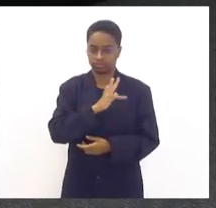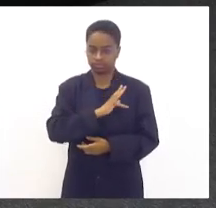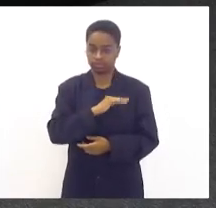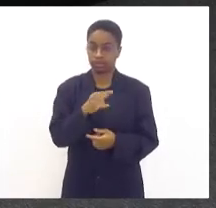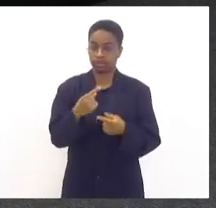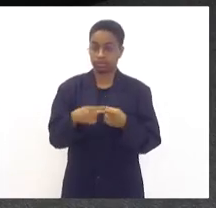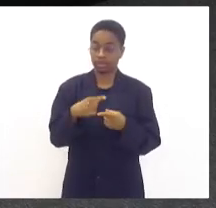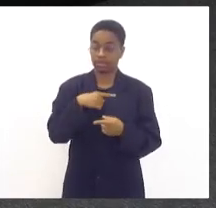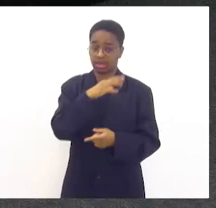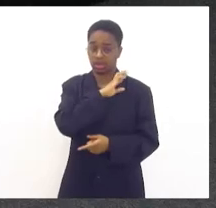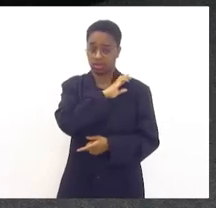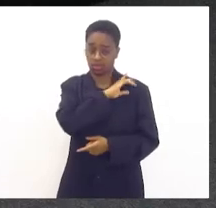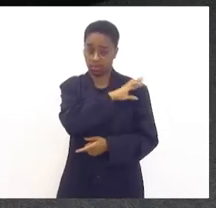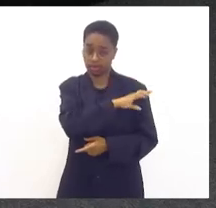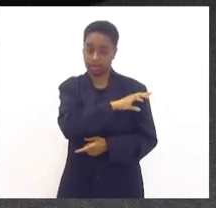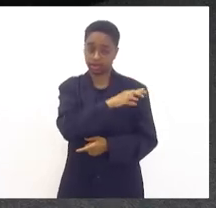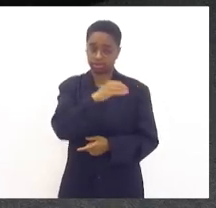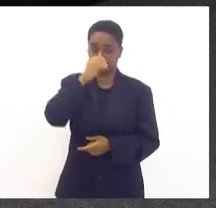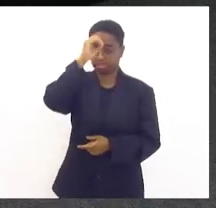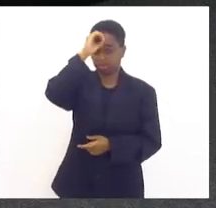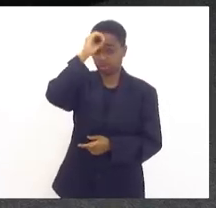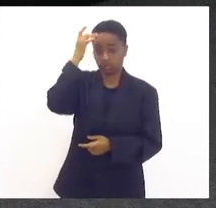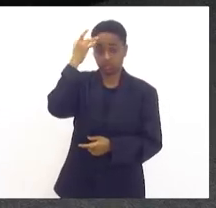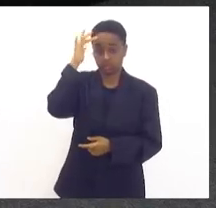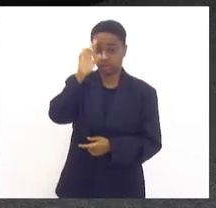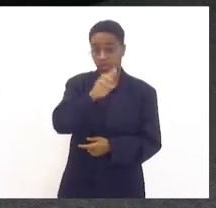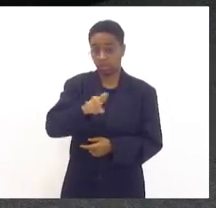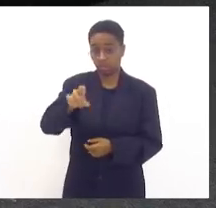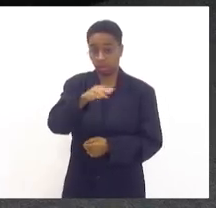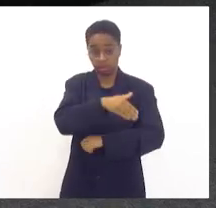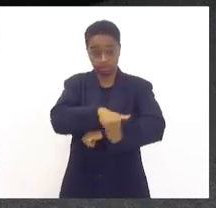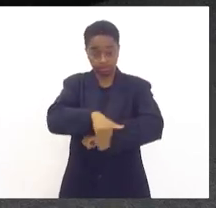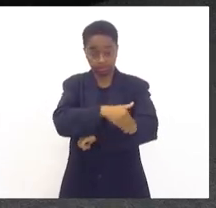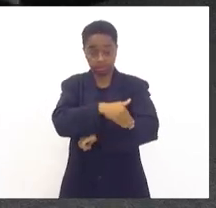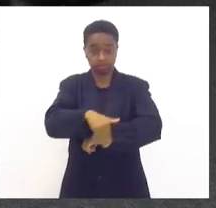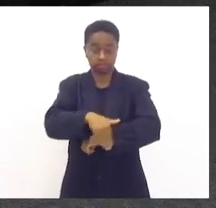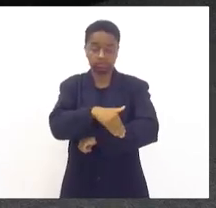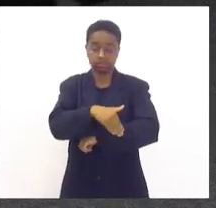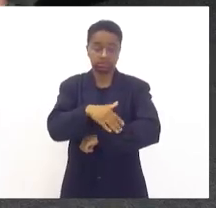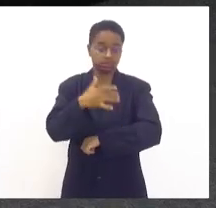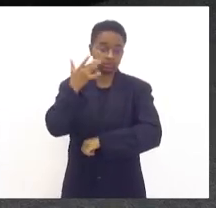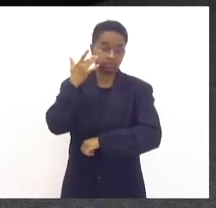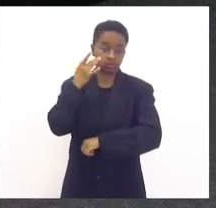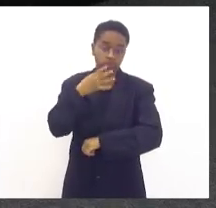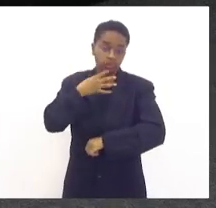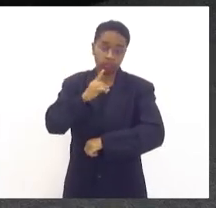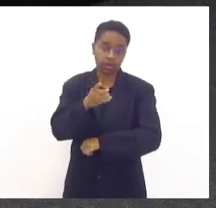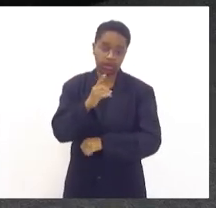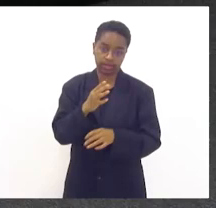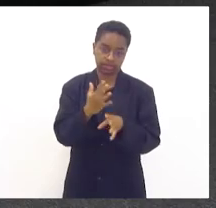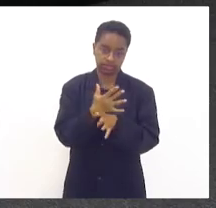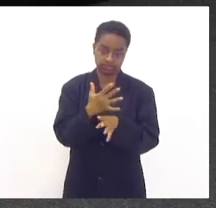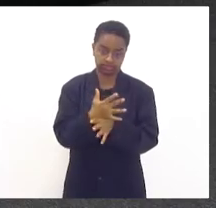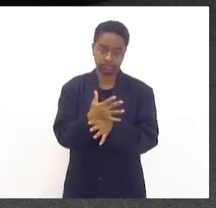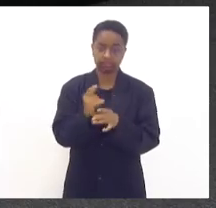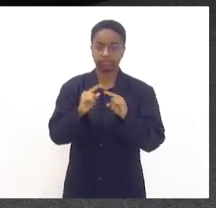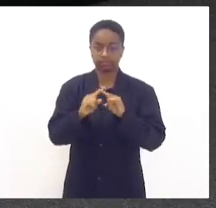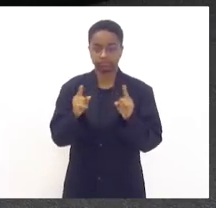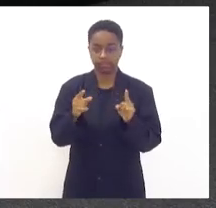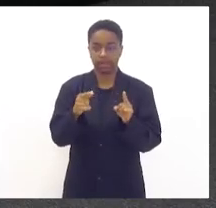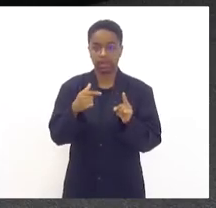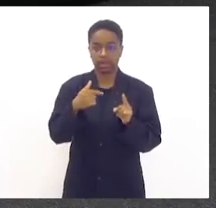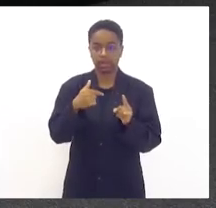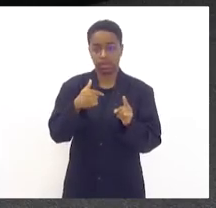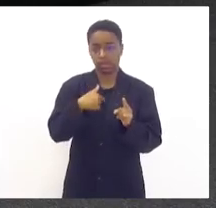ter comandante que não sabe nem o nome das ruas dos municípios da Baixada Fluminense, eu posso